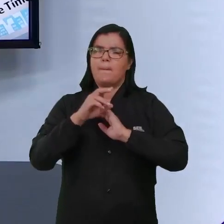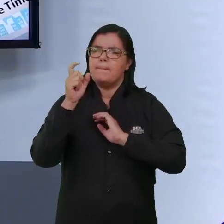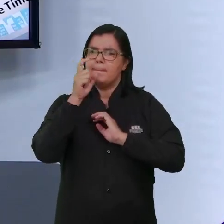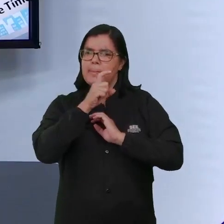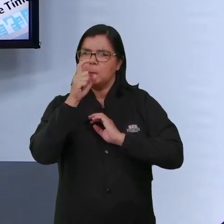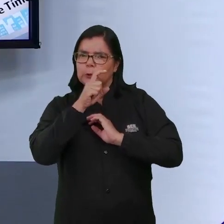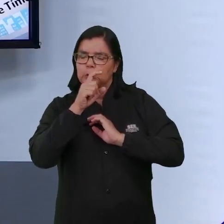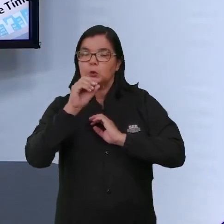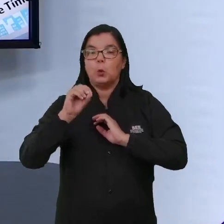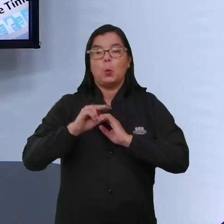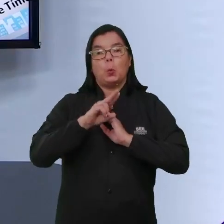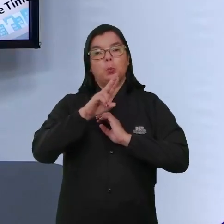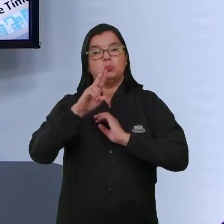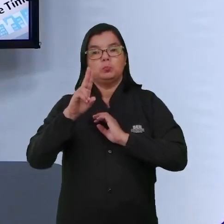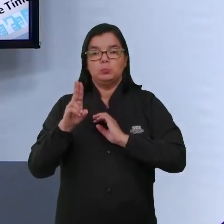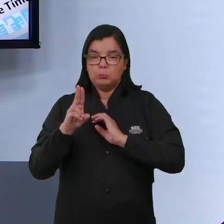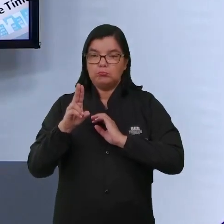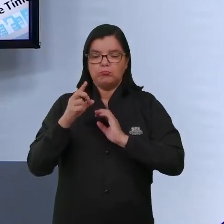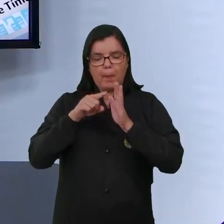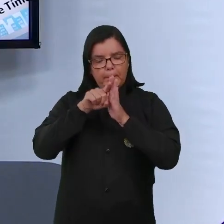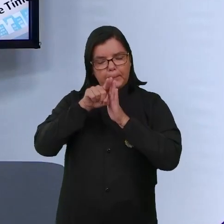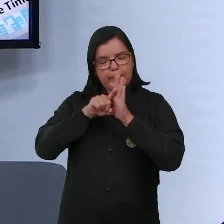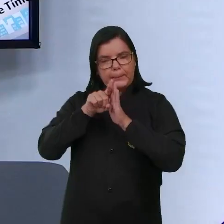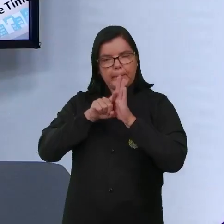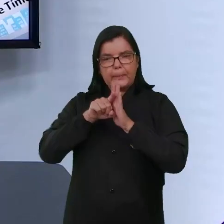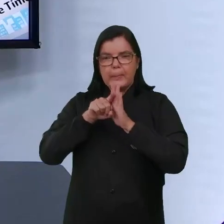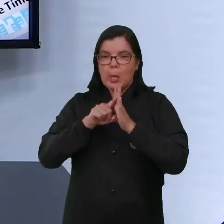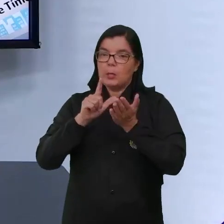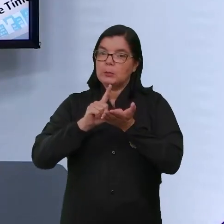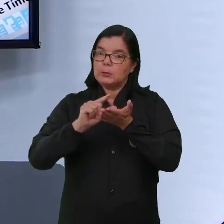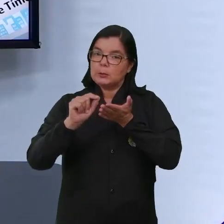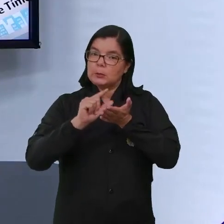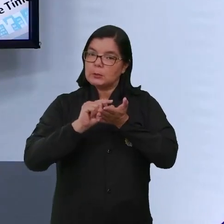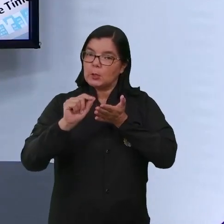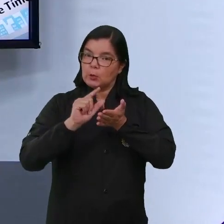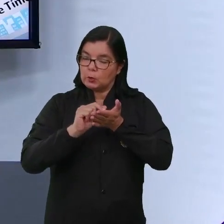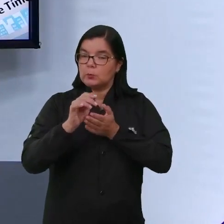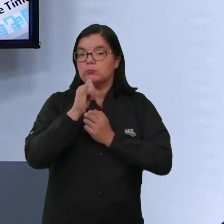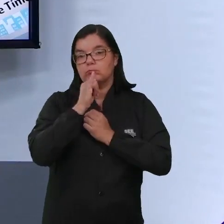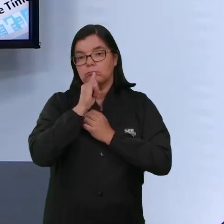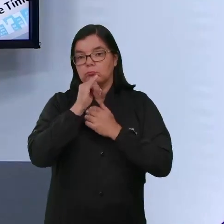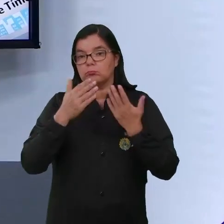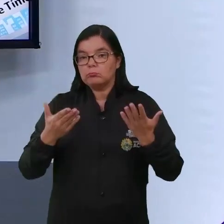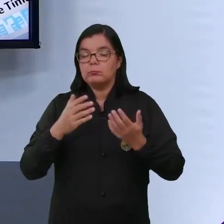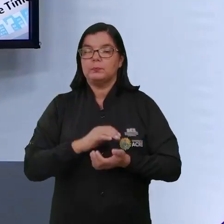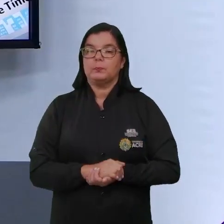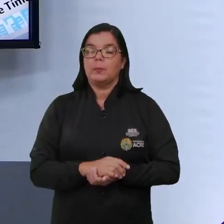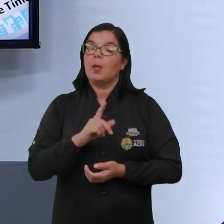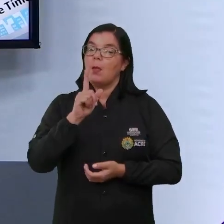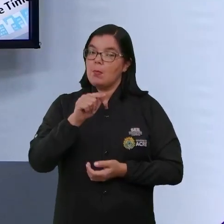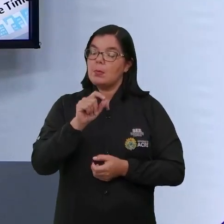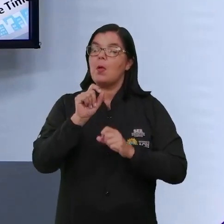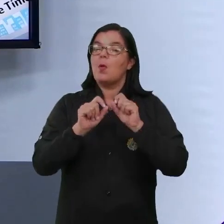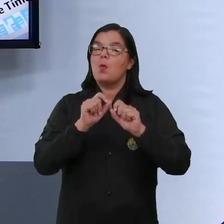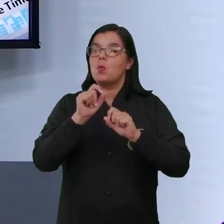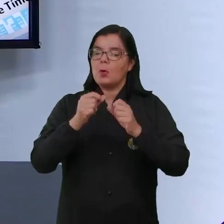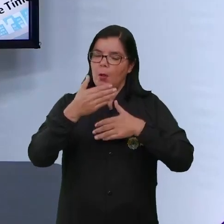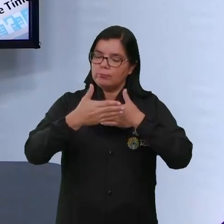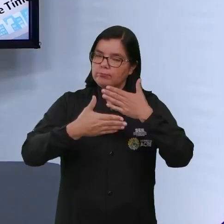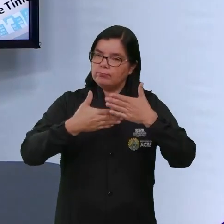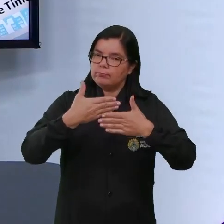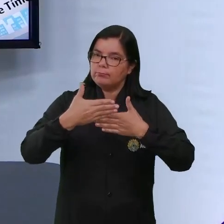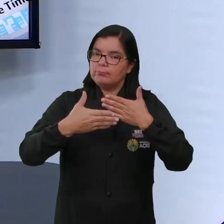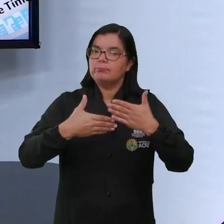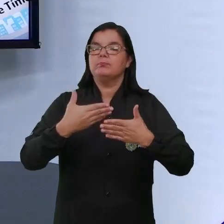de repente, para estar pesquisando em artigos científicos, por exemplo, que são resultado de um